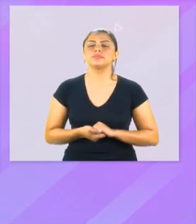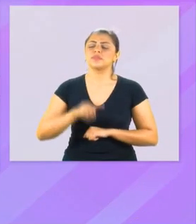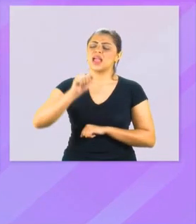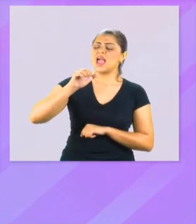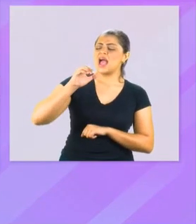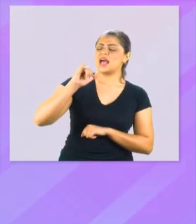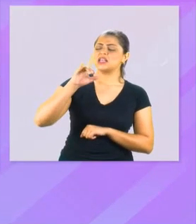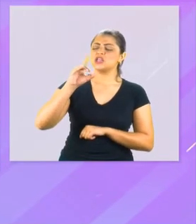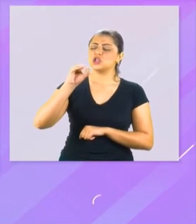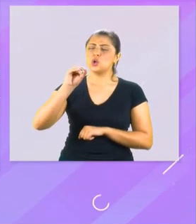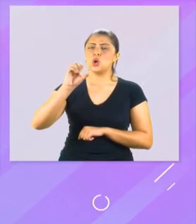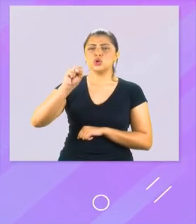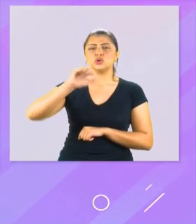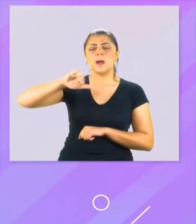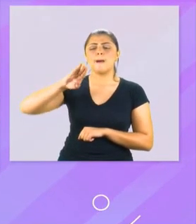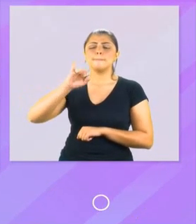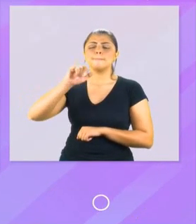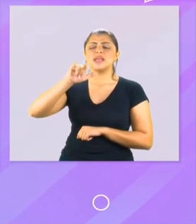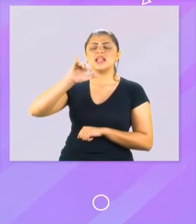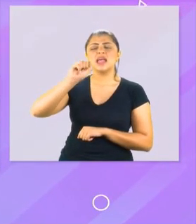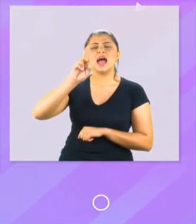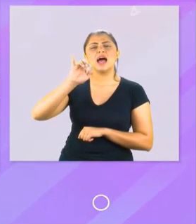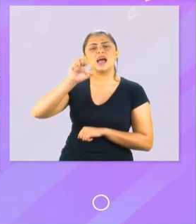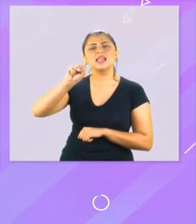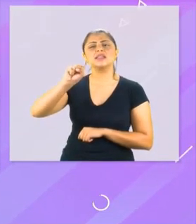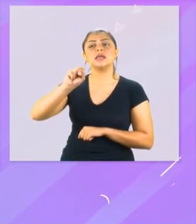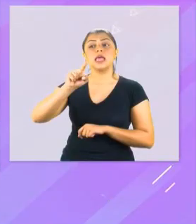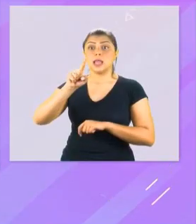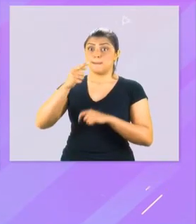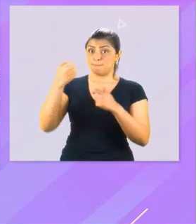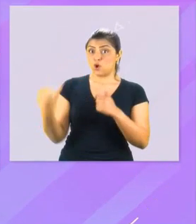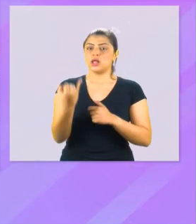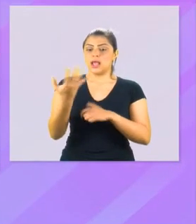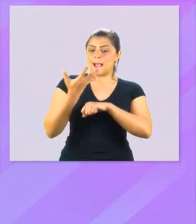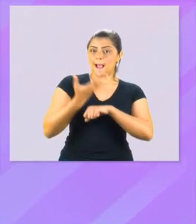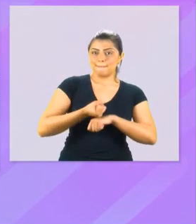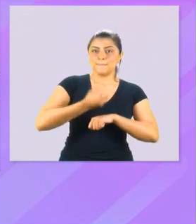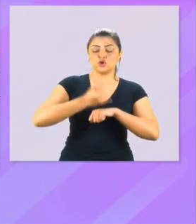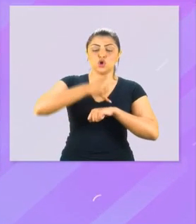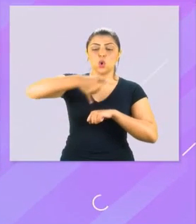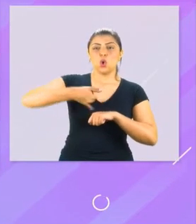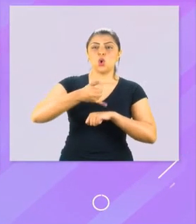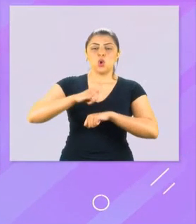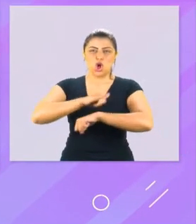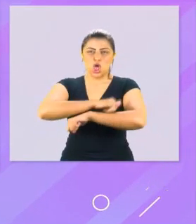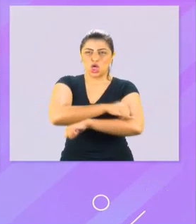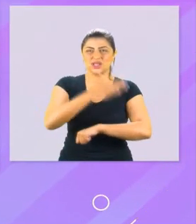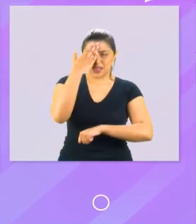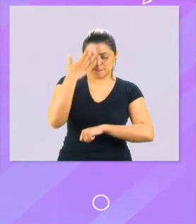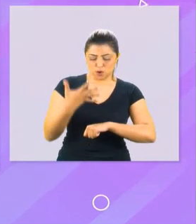ácidos biliares, eles têm um papel importante na absorção de gorduras, na digestão e absorção de gorduras